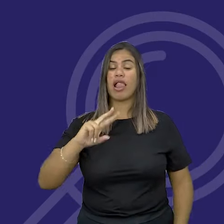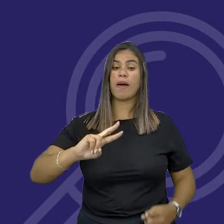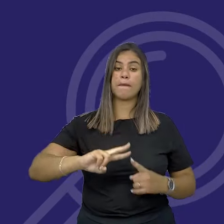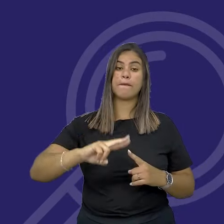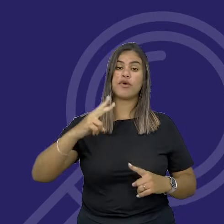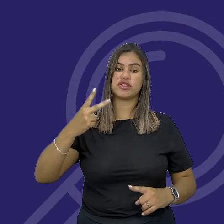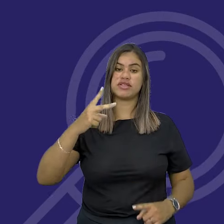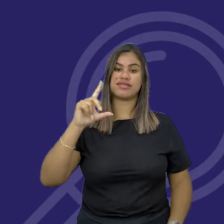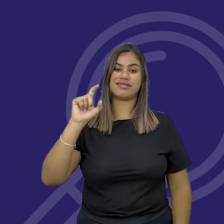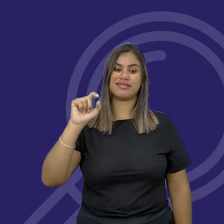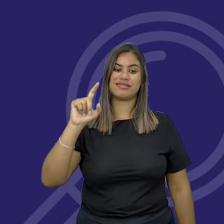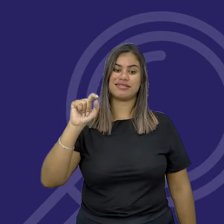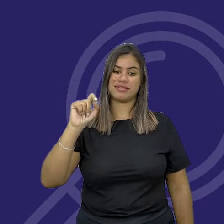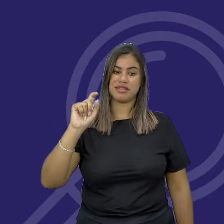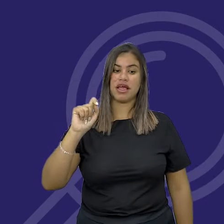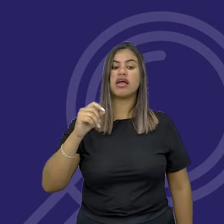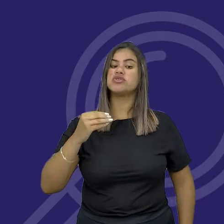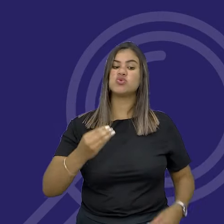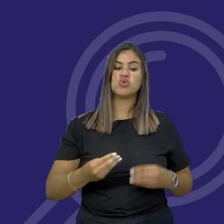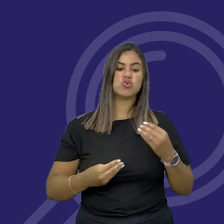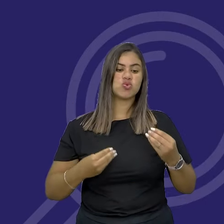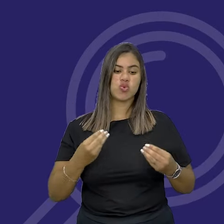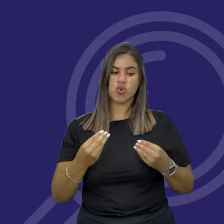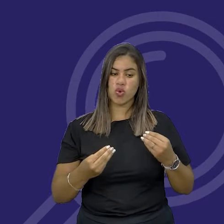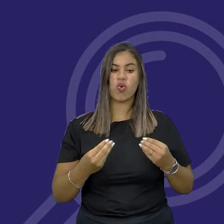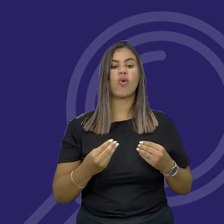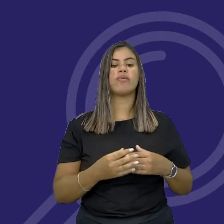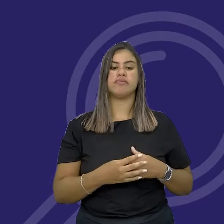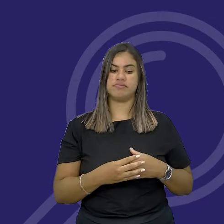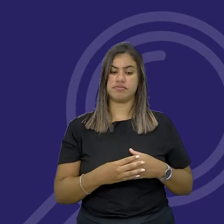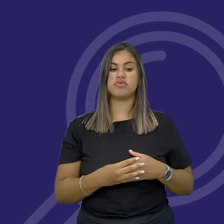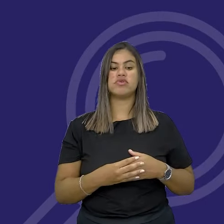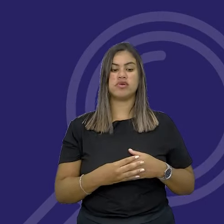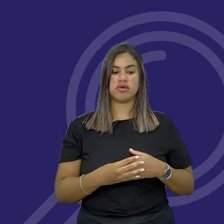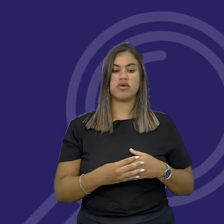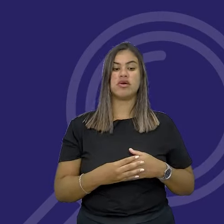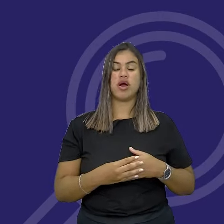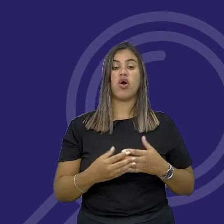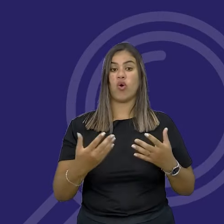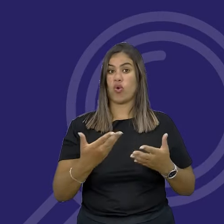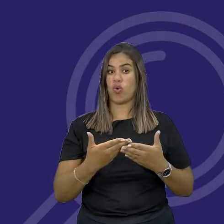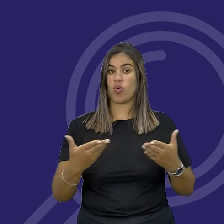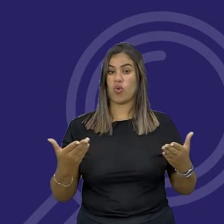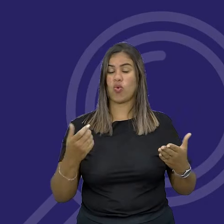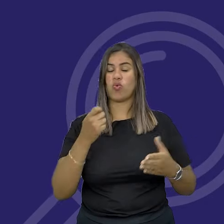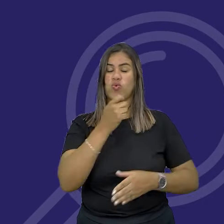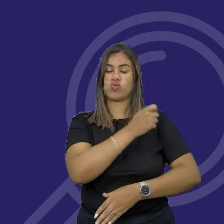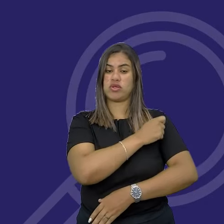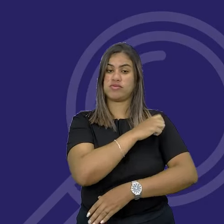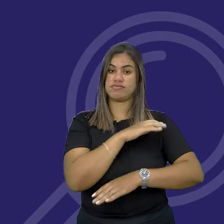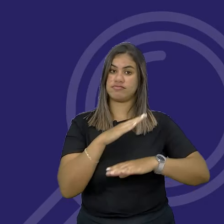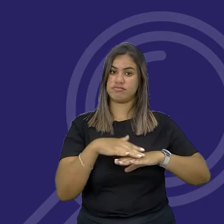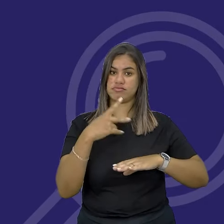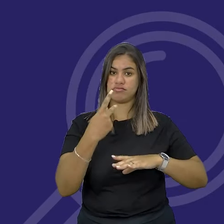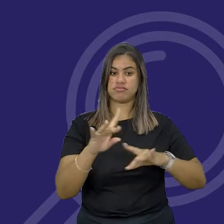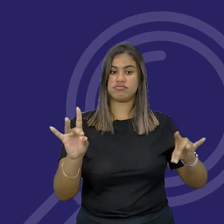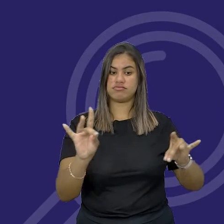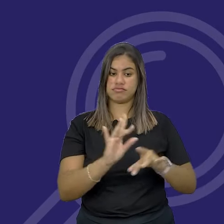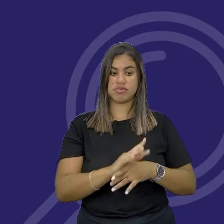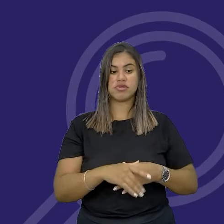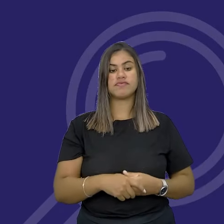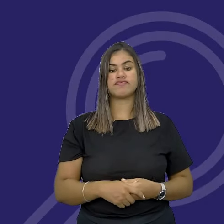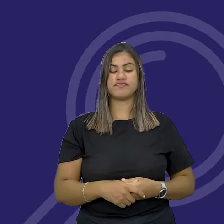pode puxar para uma notação científica lá, mas deixa que os alunos vão resolver, tá? Então, agora a gente vai